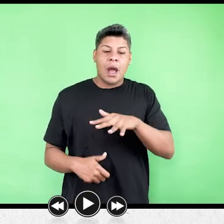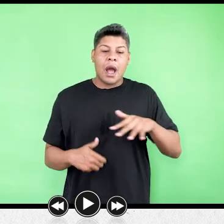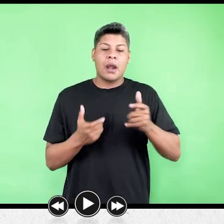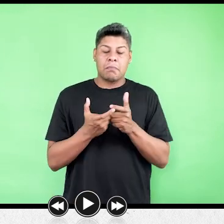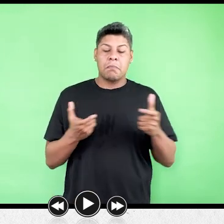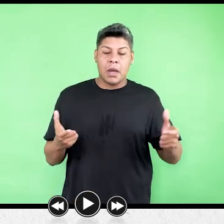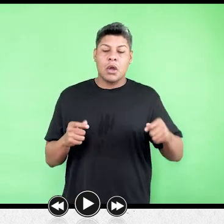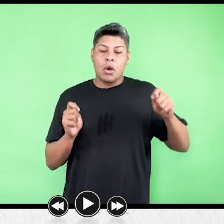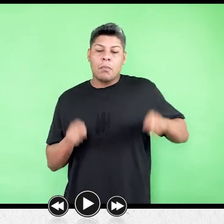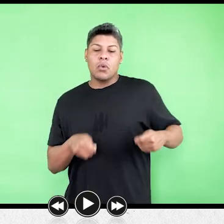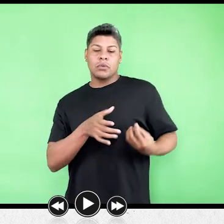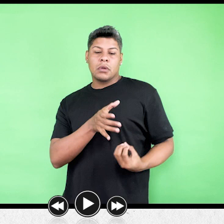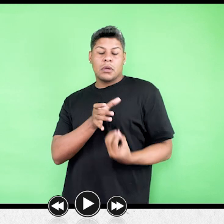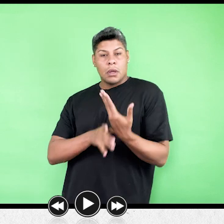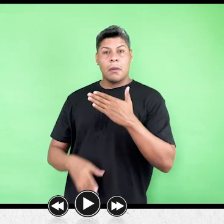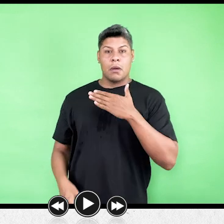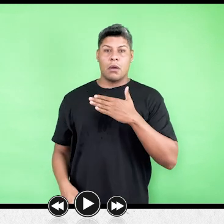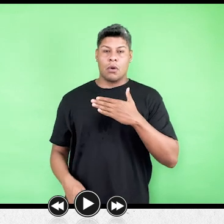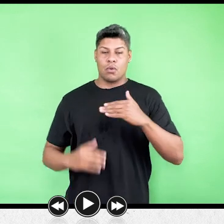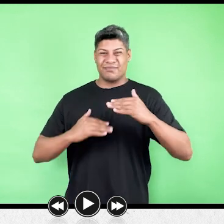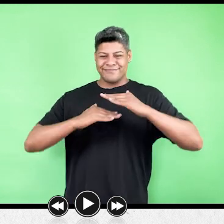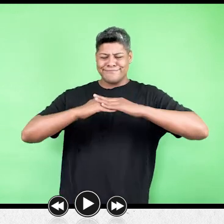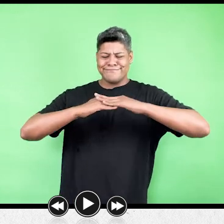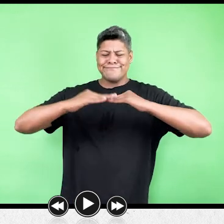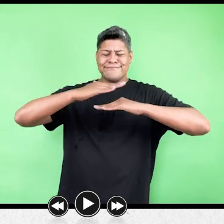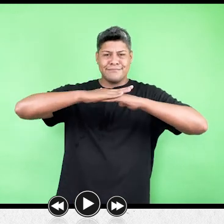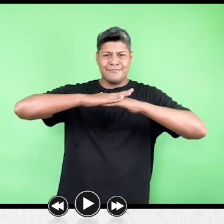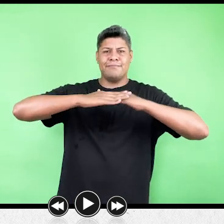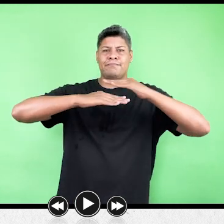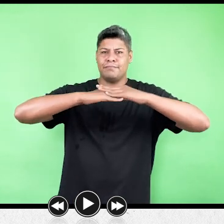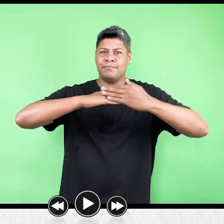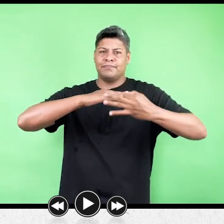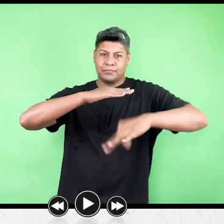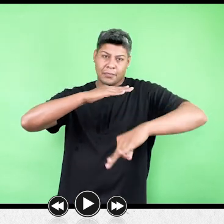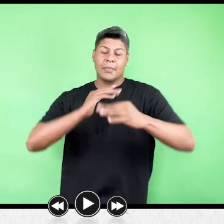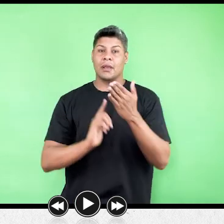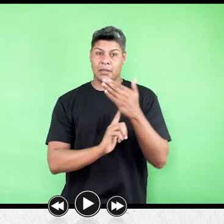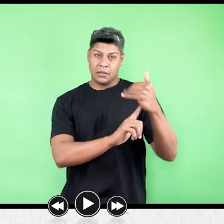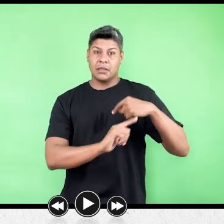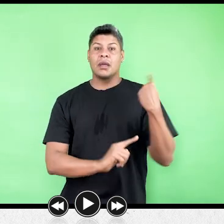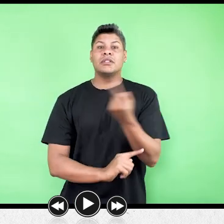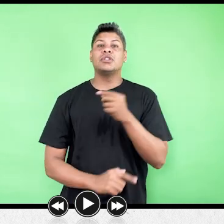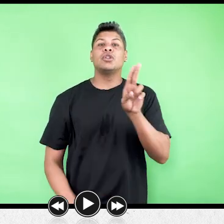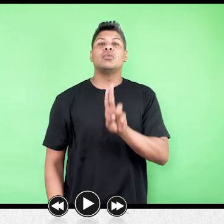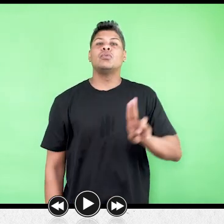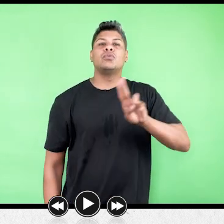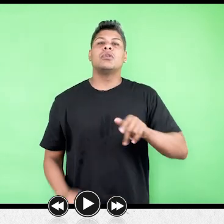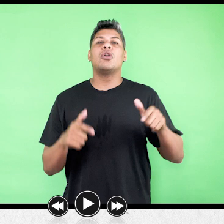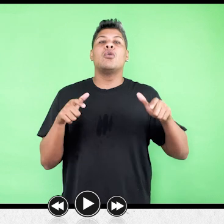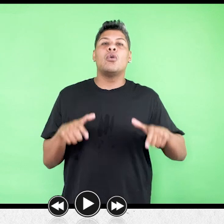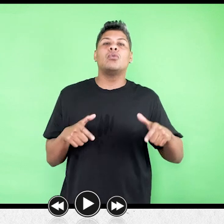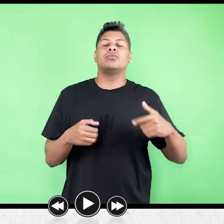para poder construir esse meu filtro, né? Então, é uma tecnologia que a gente acaba utilizando mais